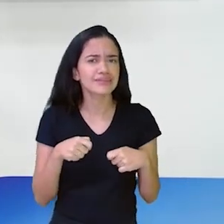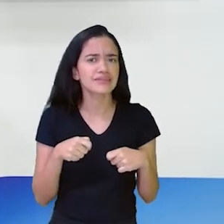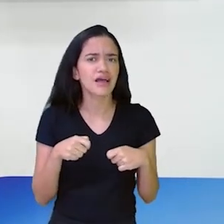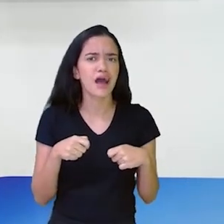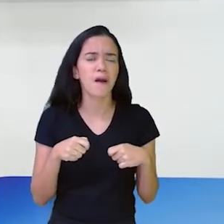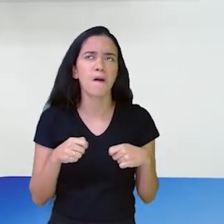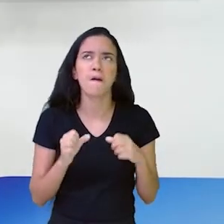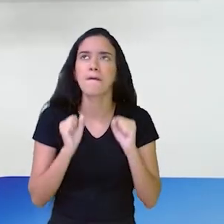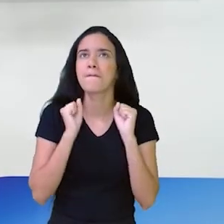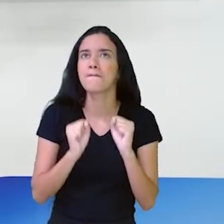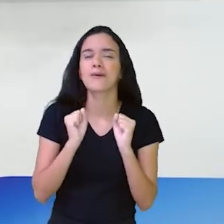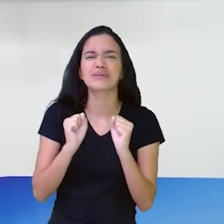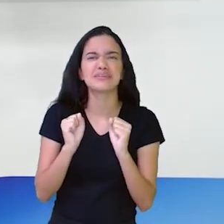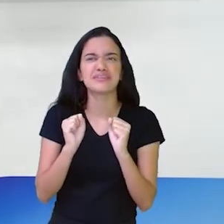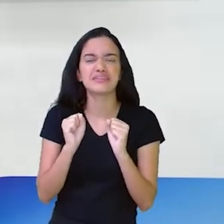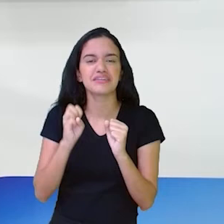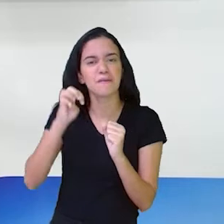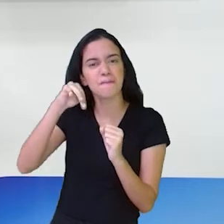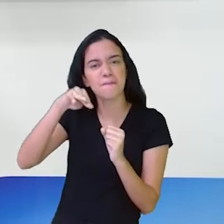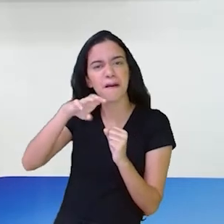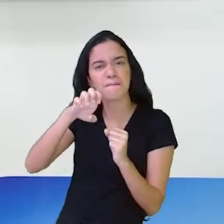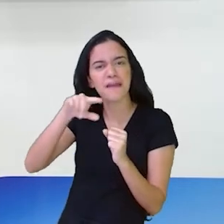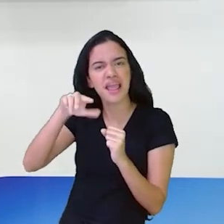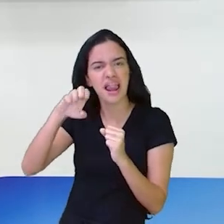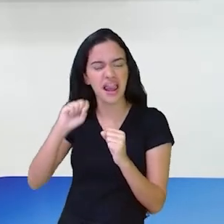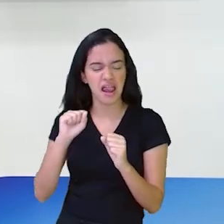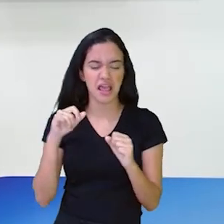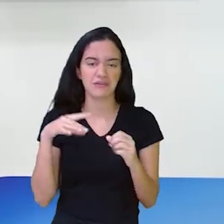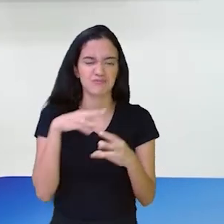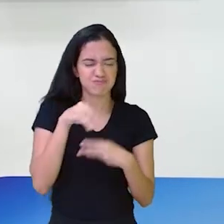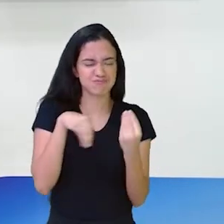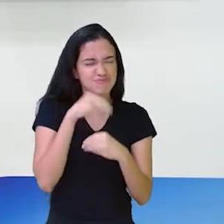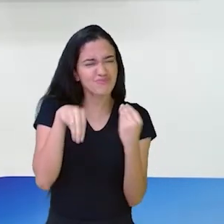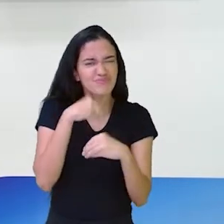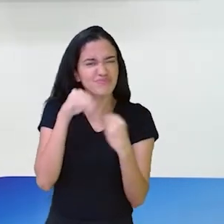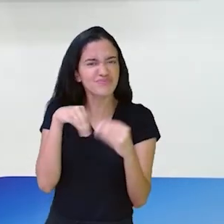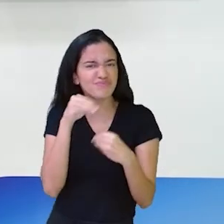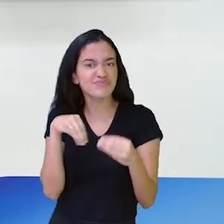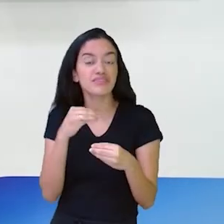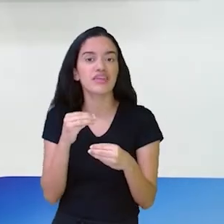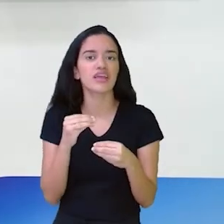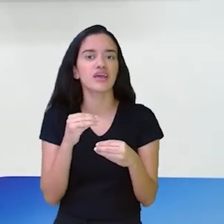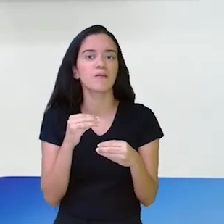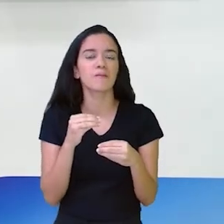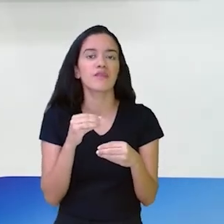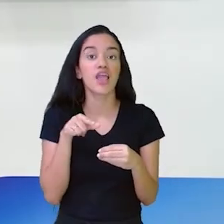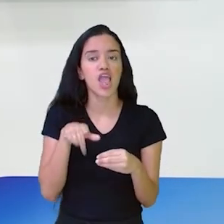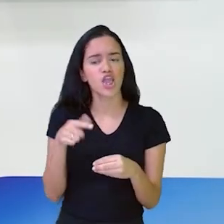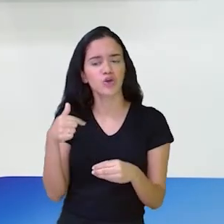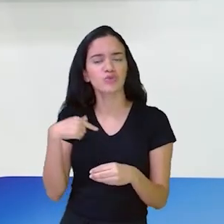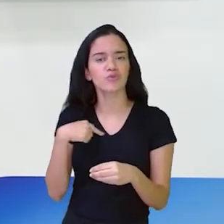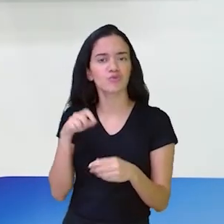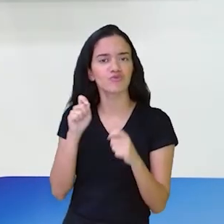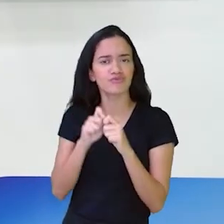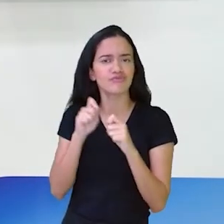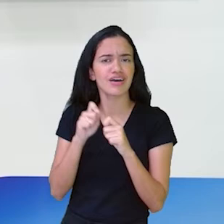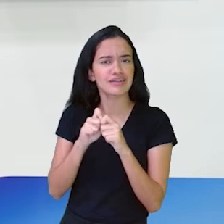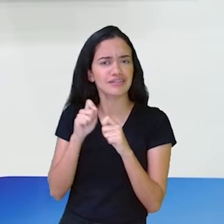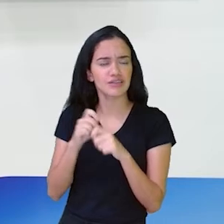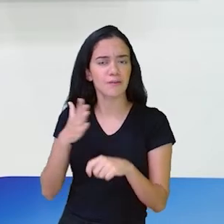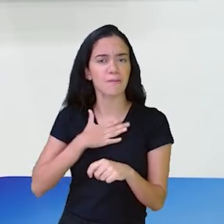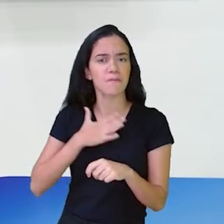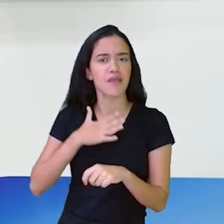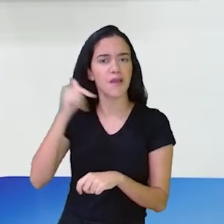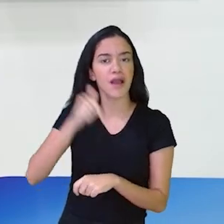pode ser uma meleca assim aberta. Então a nossa imaginação é que vai dizer, eu estou fazendo o meu aqui. E o seu aí na sua casa,